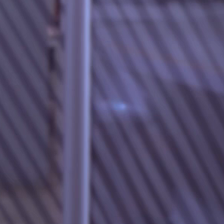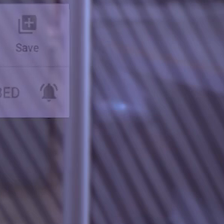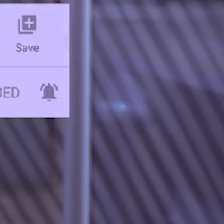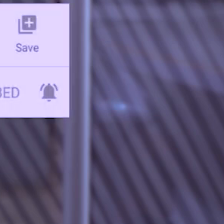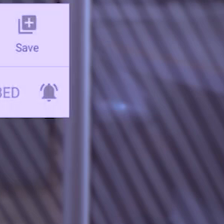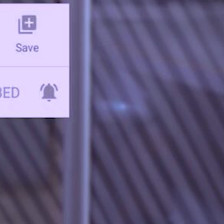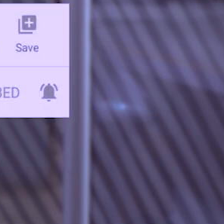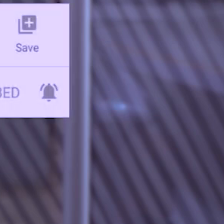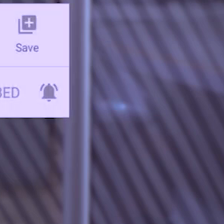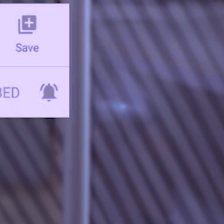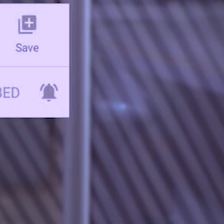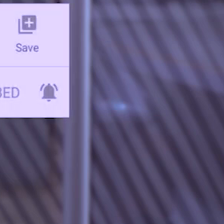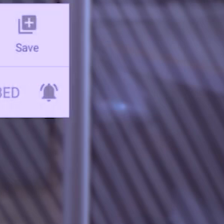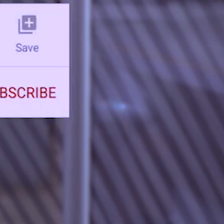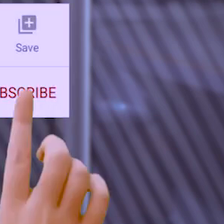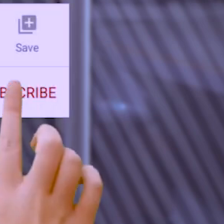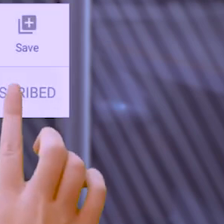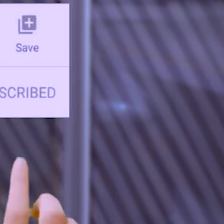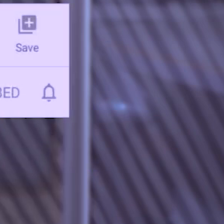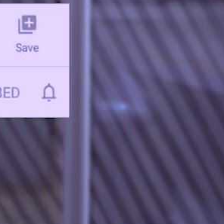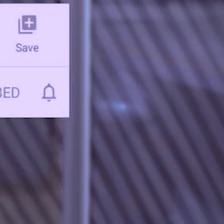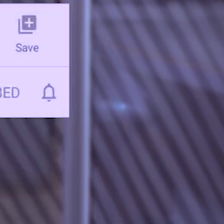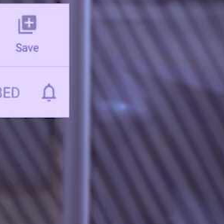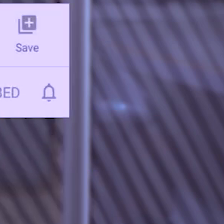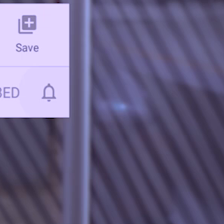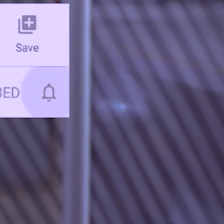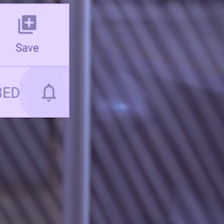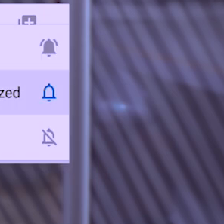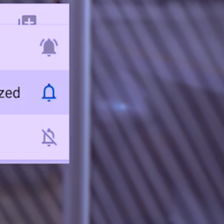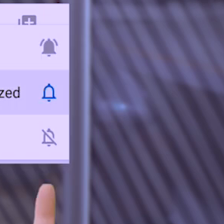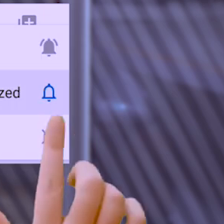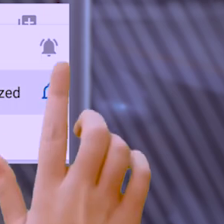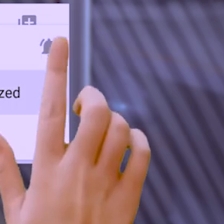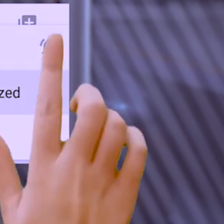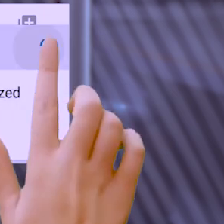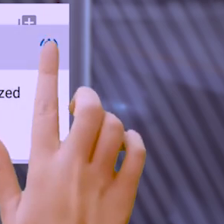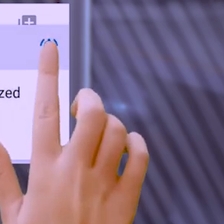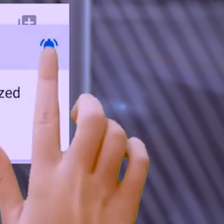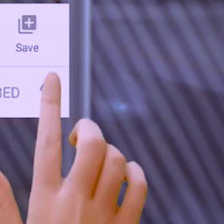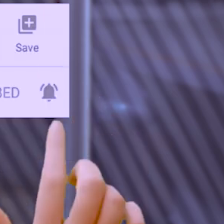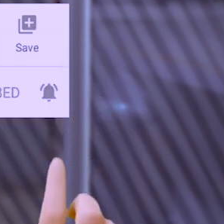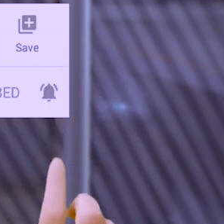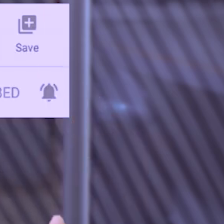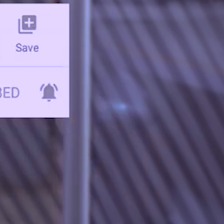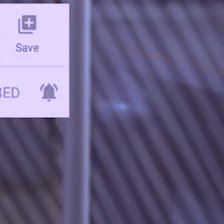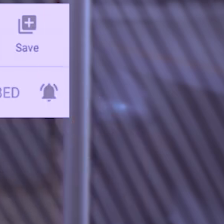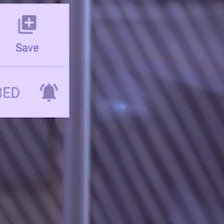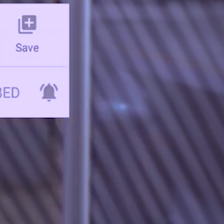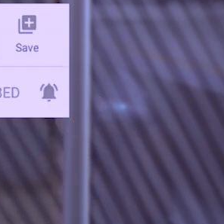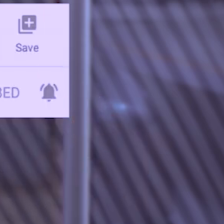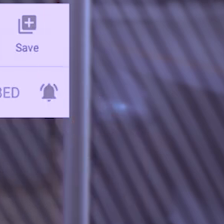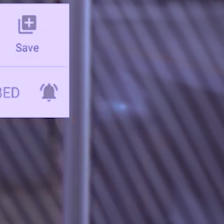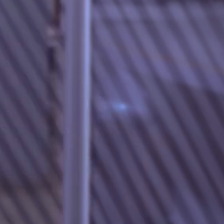Before you watch this video, don't forget to like and subscribe to Social Media Hegemon TV, and do not forget to press the notification button and to get